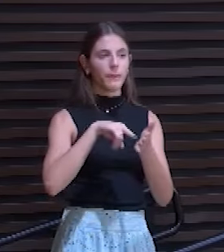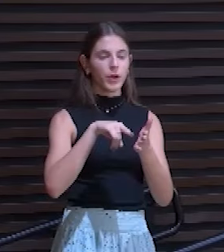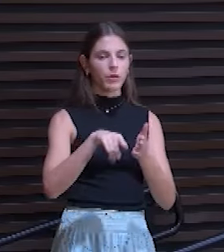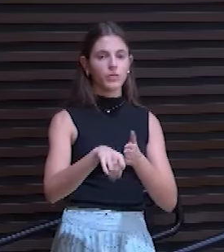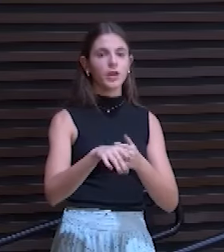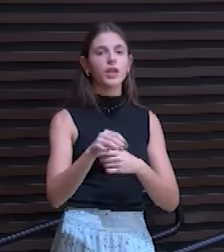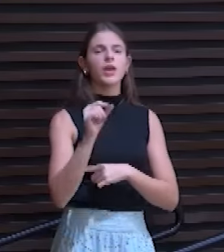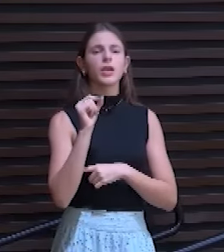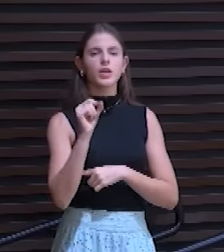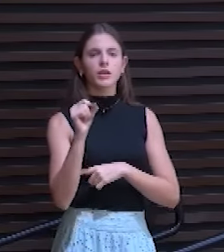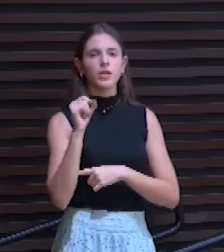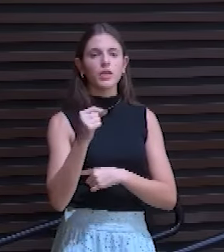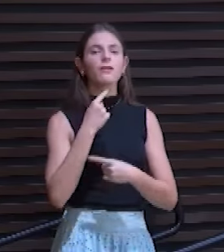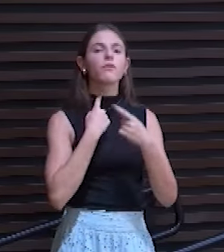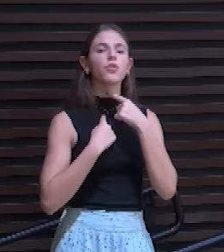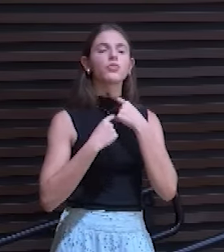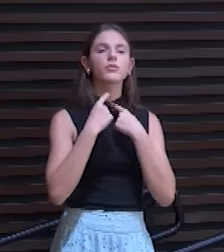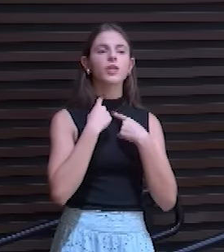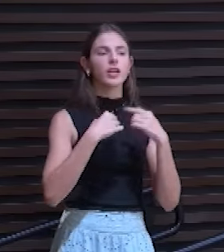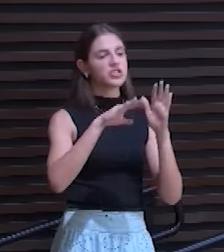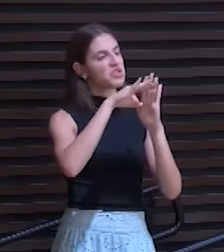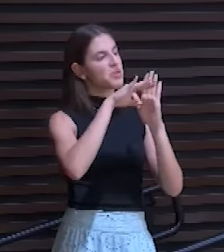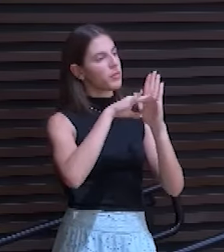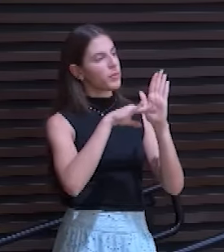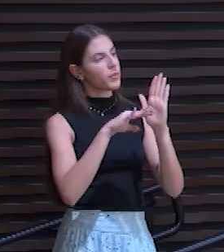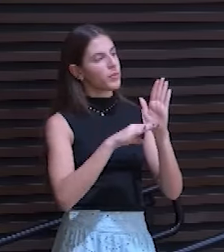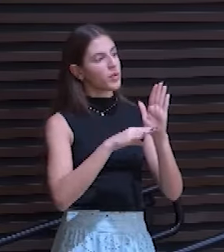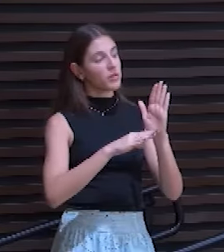plano daquele que me enviou? Ó.